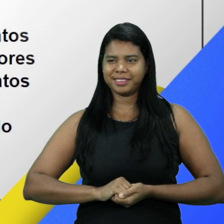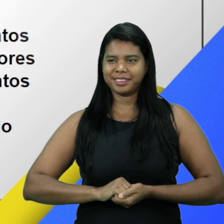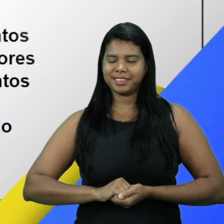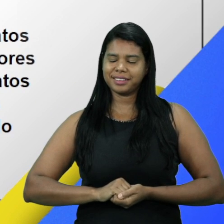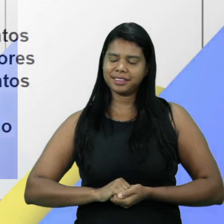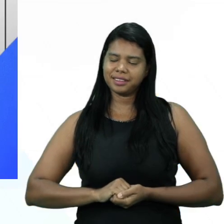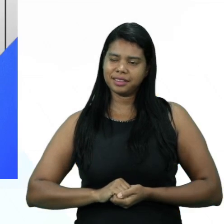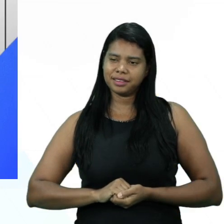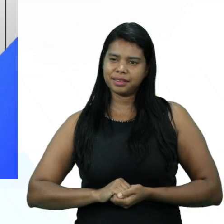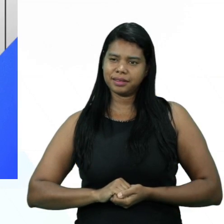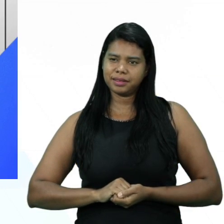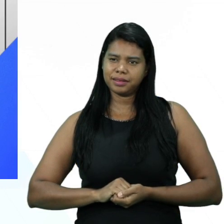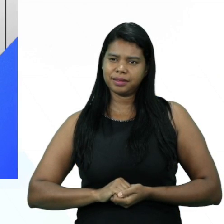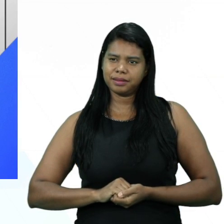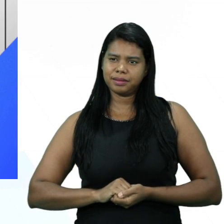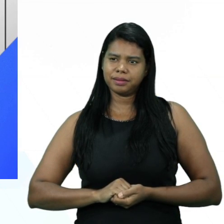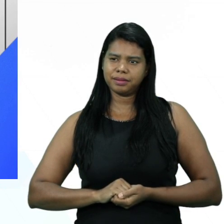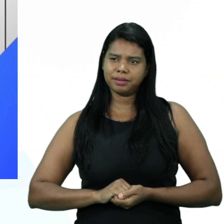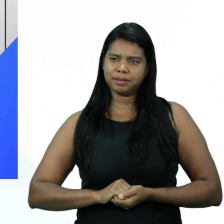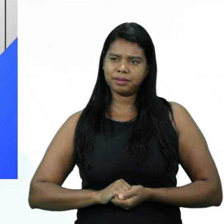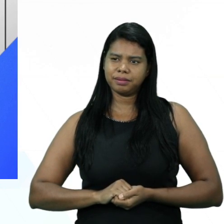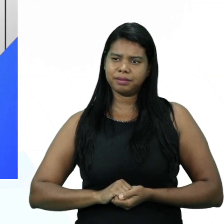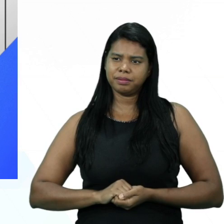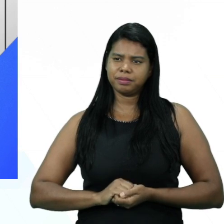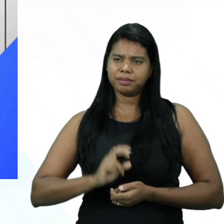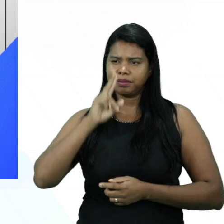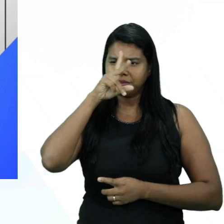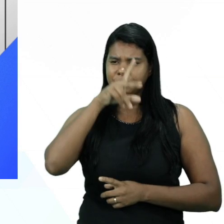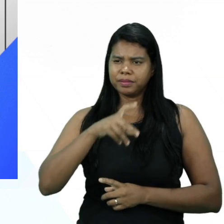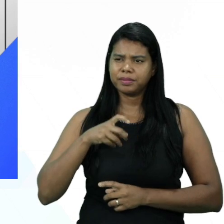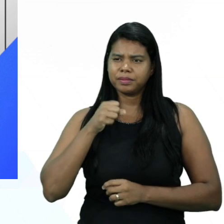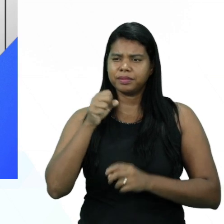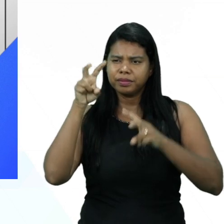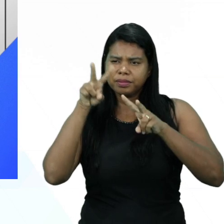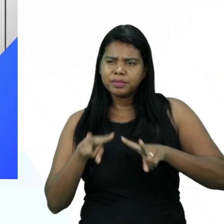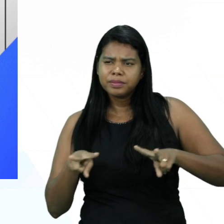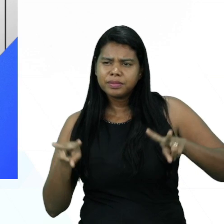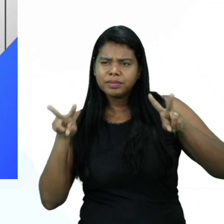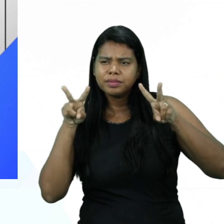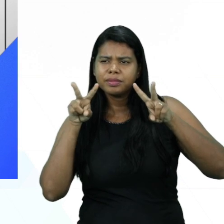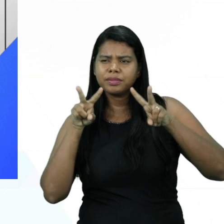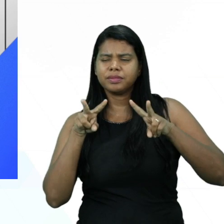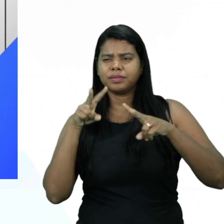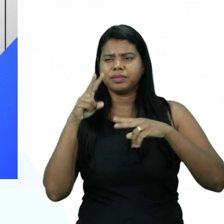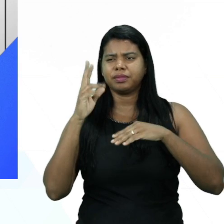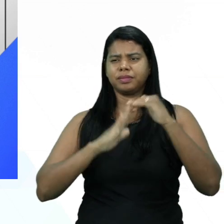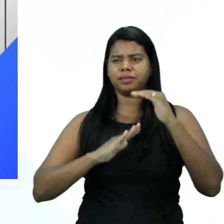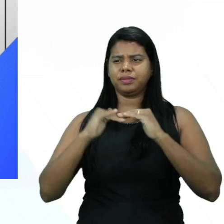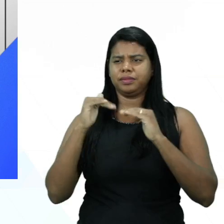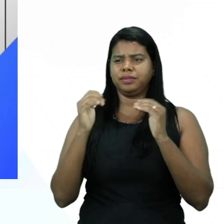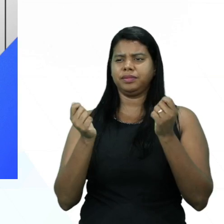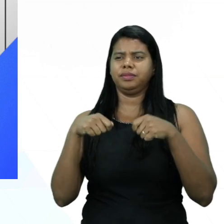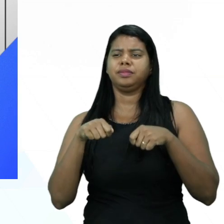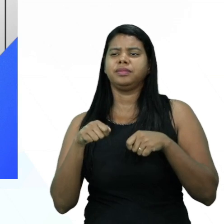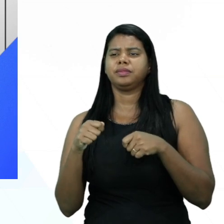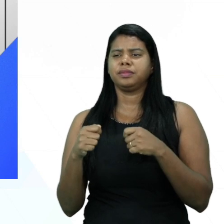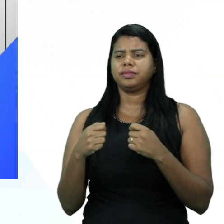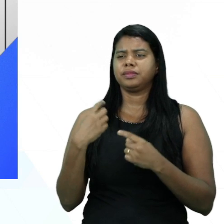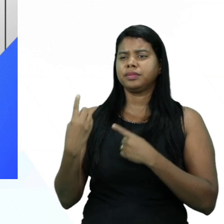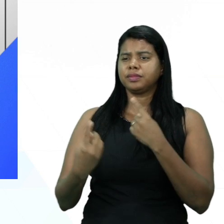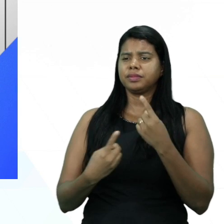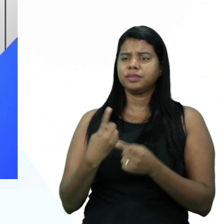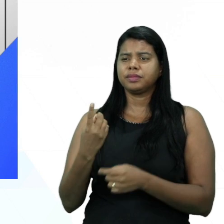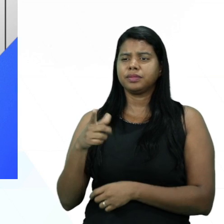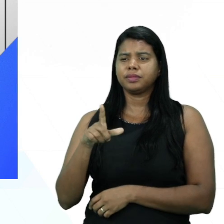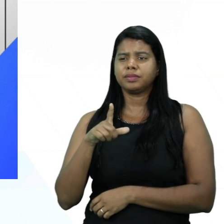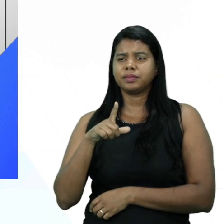O peso visual pode ser definido como uma força de atração visual, a capacidade que cada uma das unidades possui